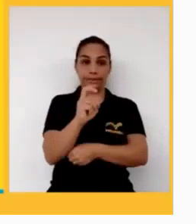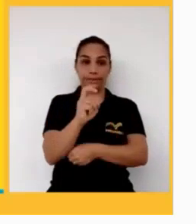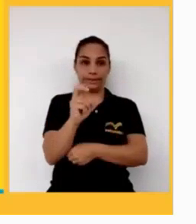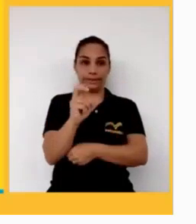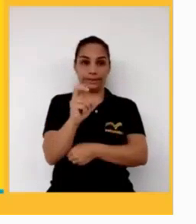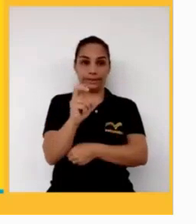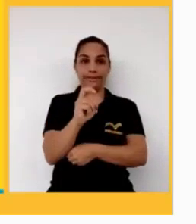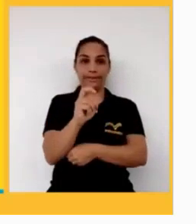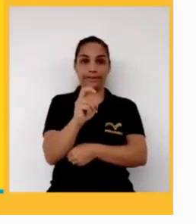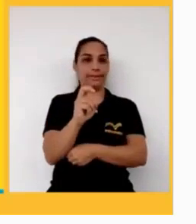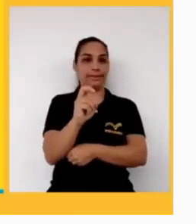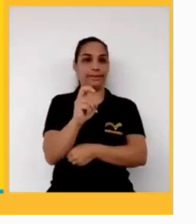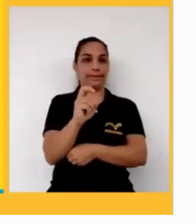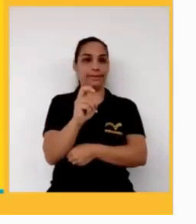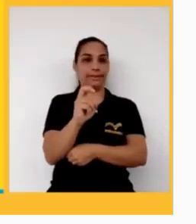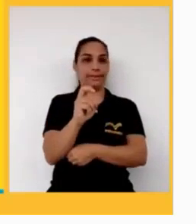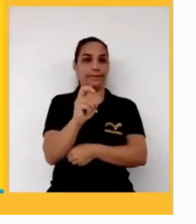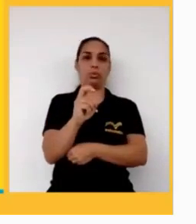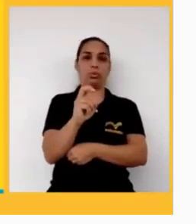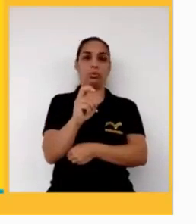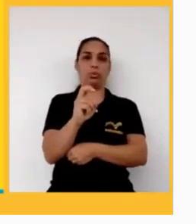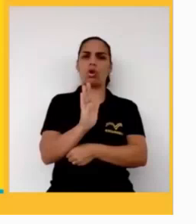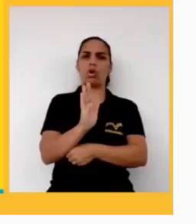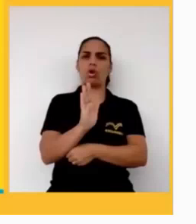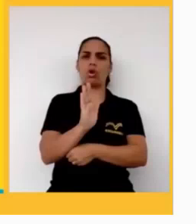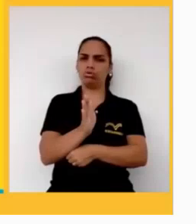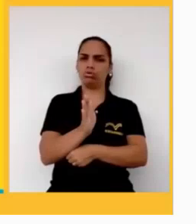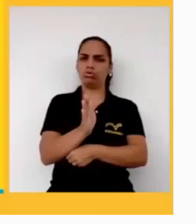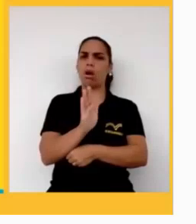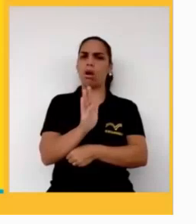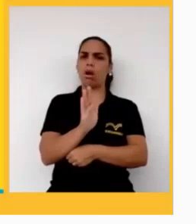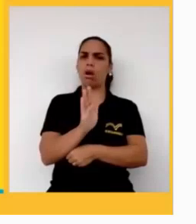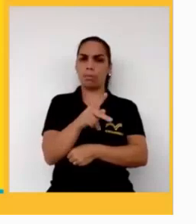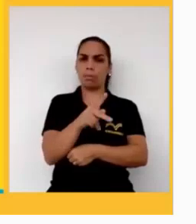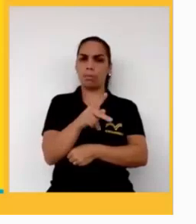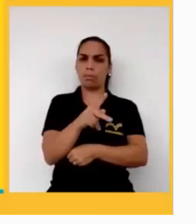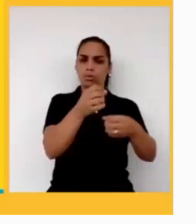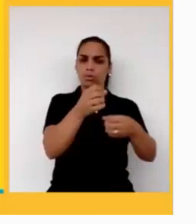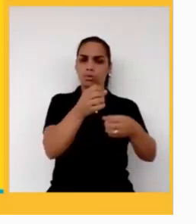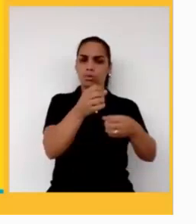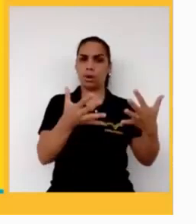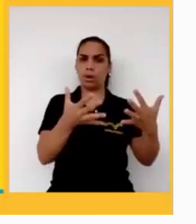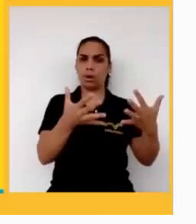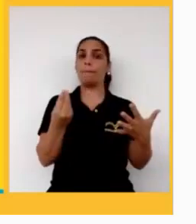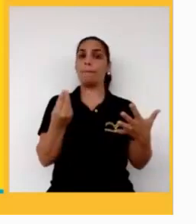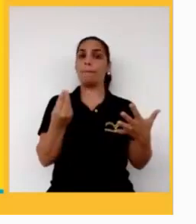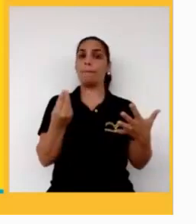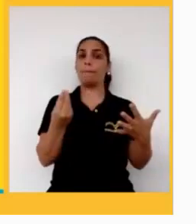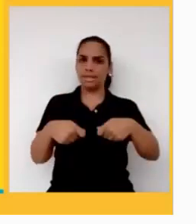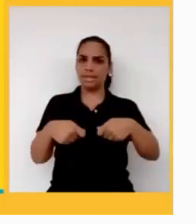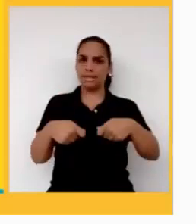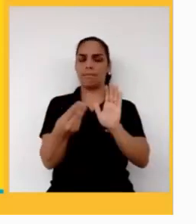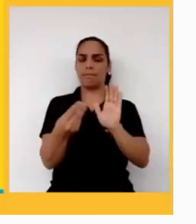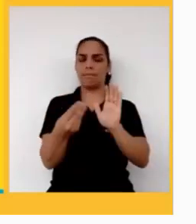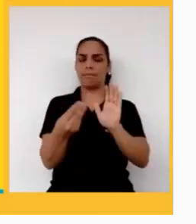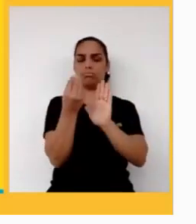requisitos já apresentados pelo professor Carlos Odilon deverão estar presentes no